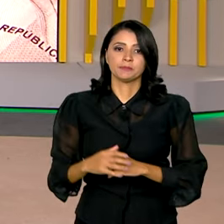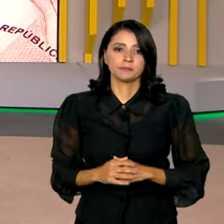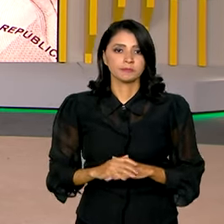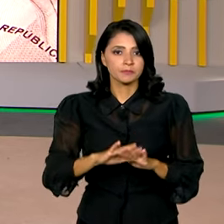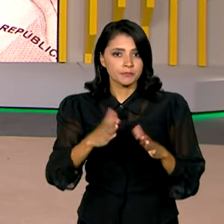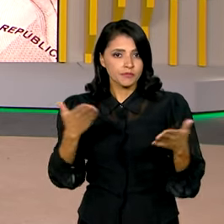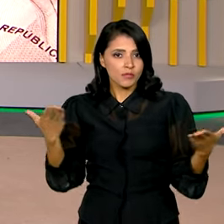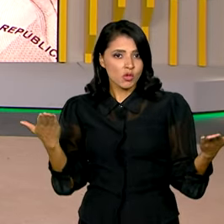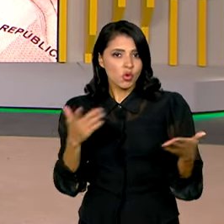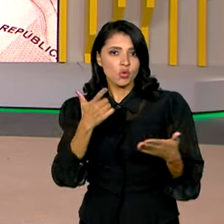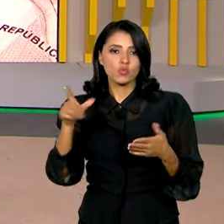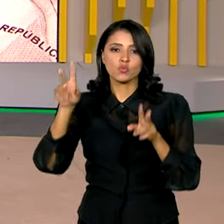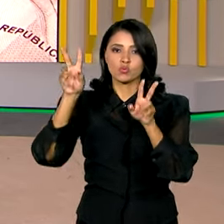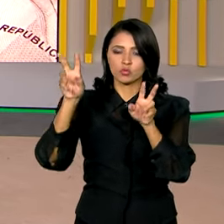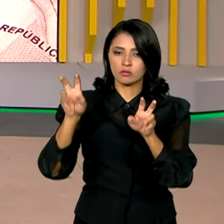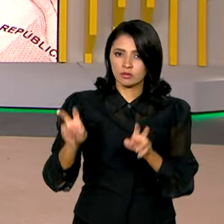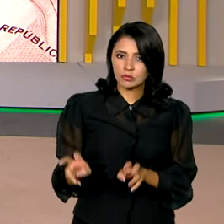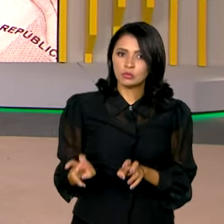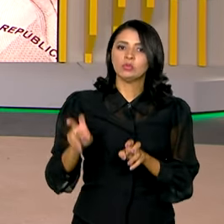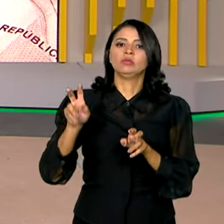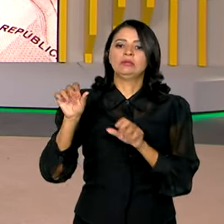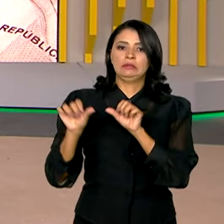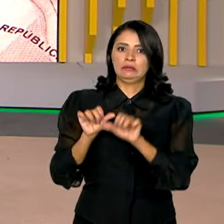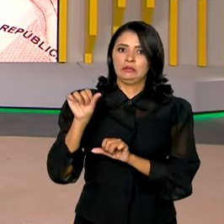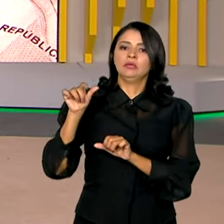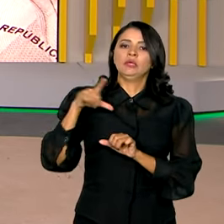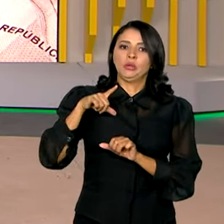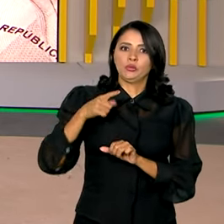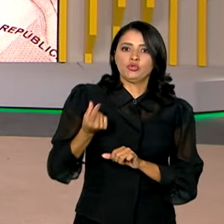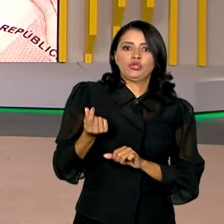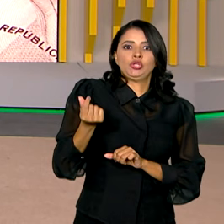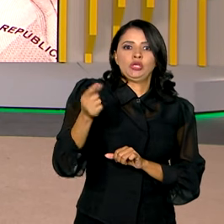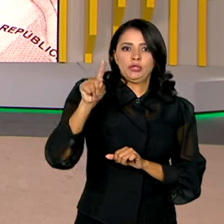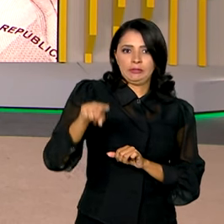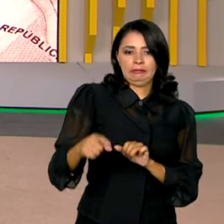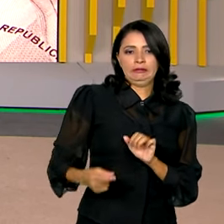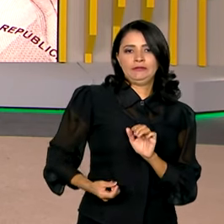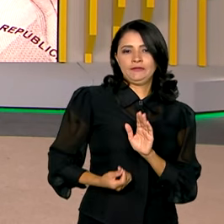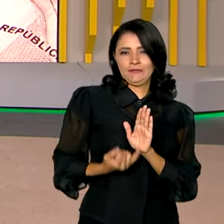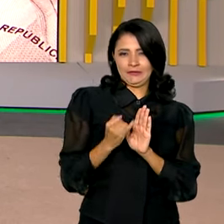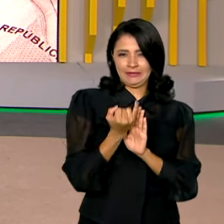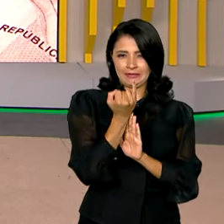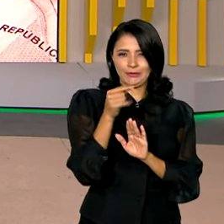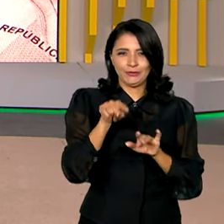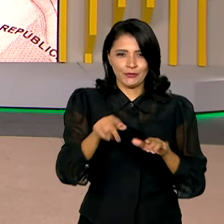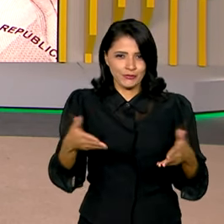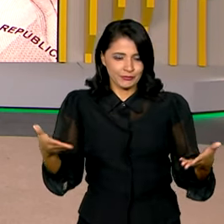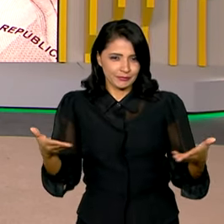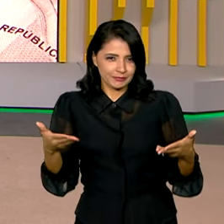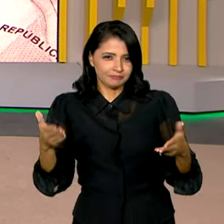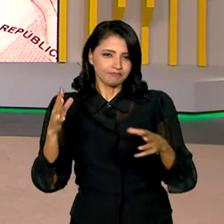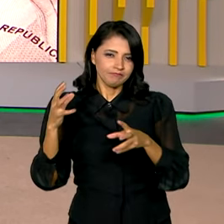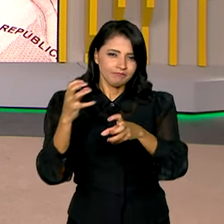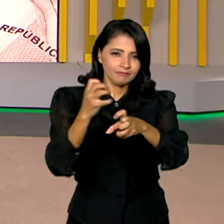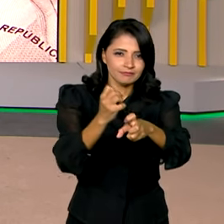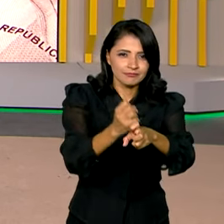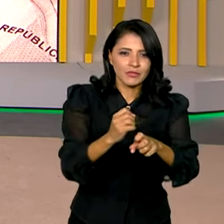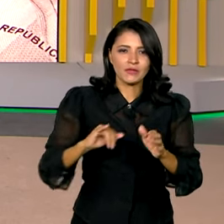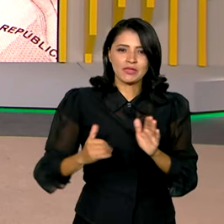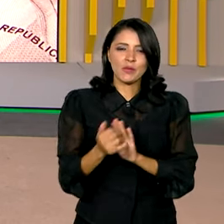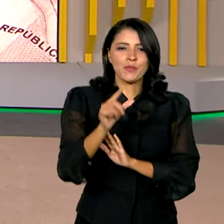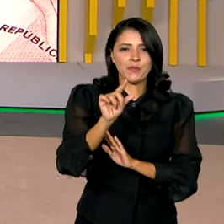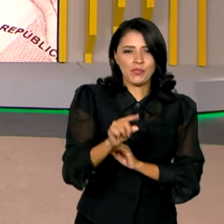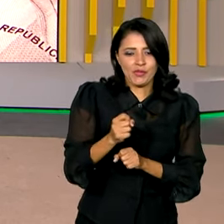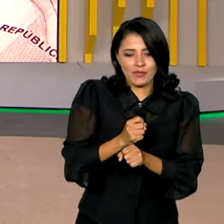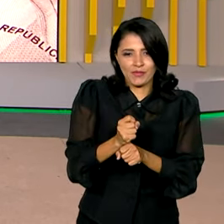agora um assunto que mexe com o bolso de todo mundo, inflação. Hoje o mercado financeiro projetou uma inflação menor